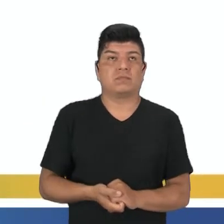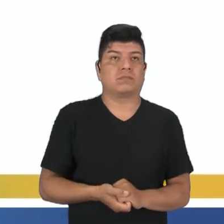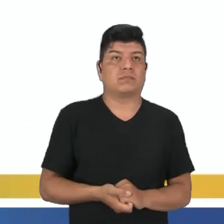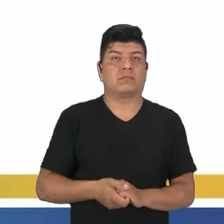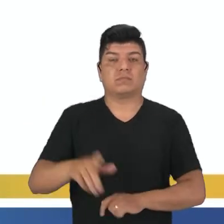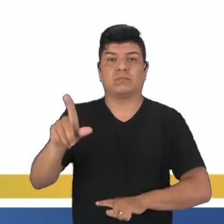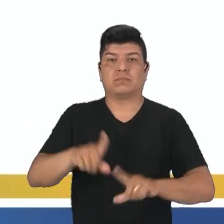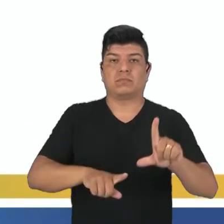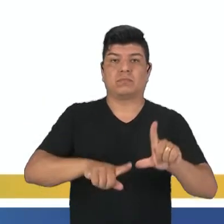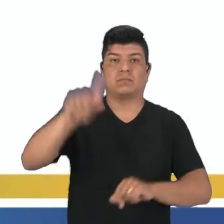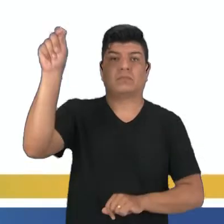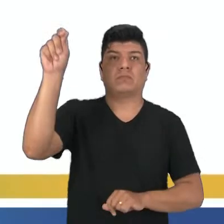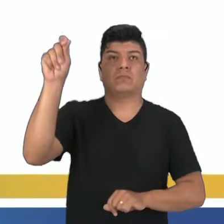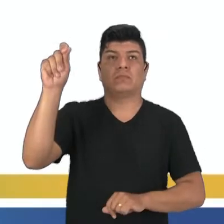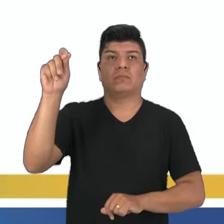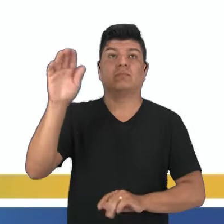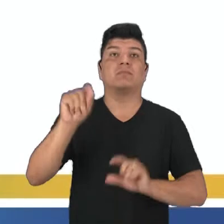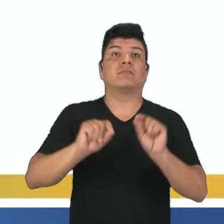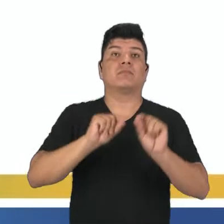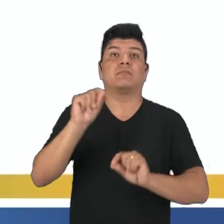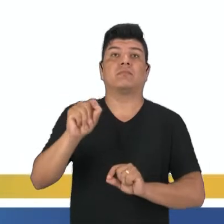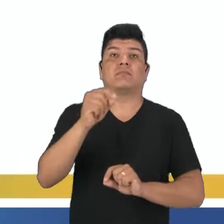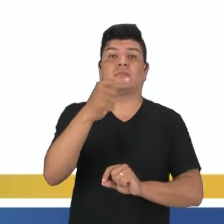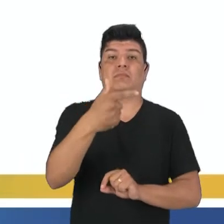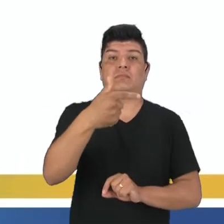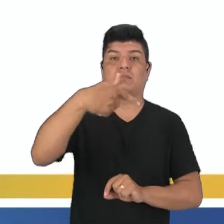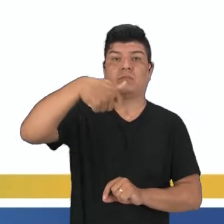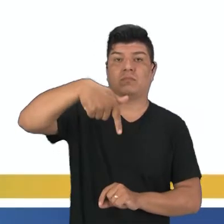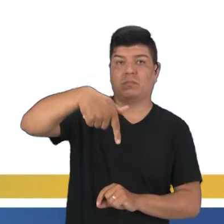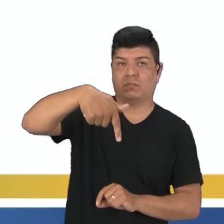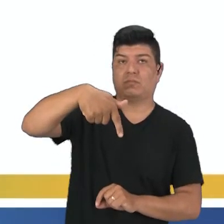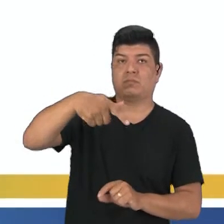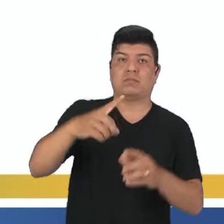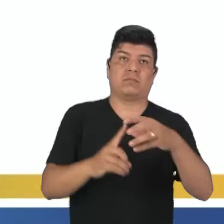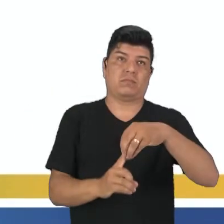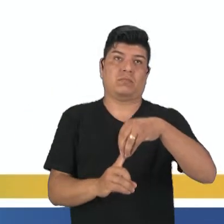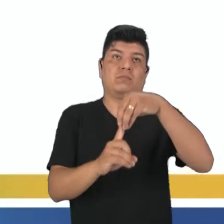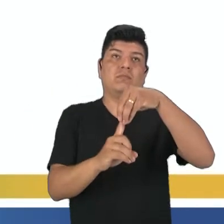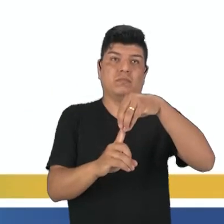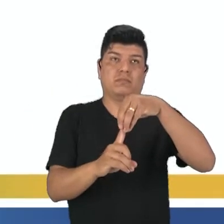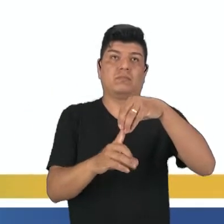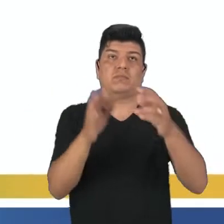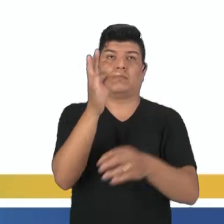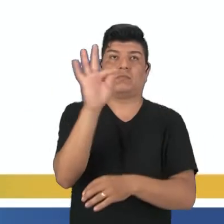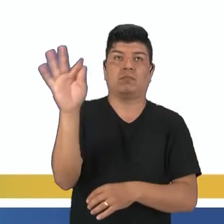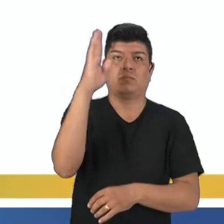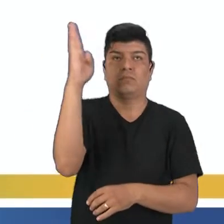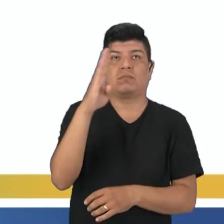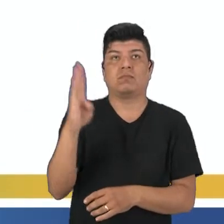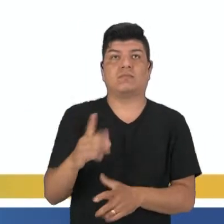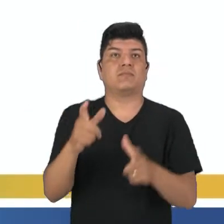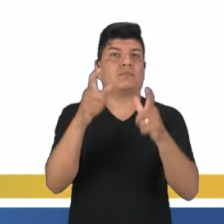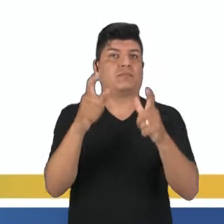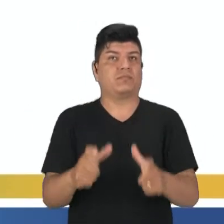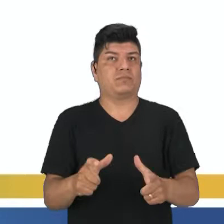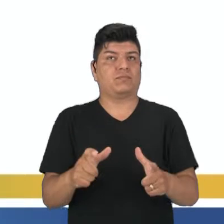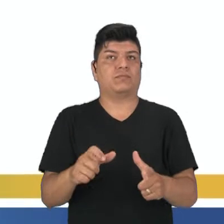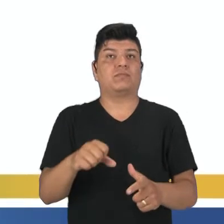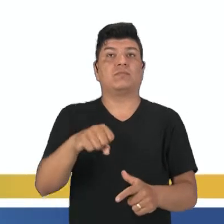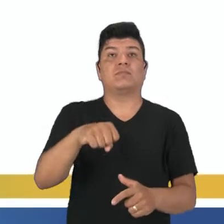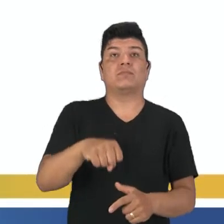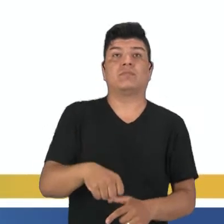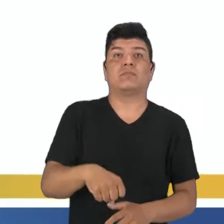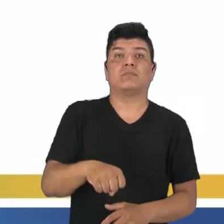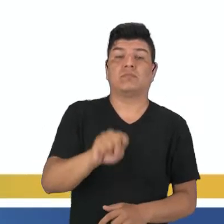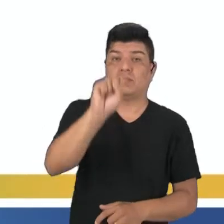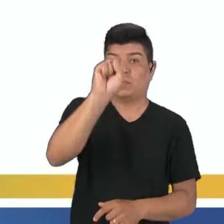Acre é uma das 23 unidades federativas do Brasil. Localiza-se no sudeste da região norte,